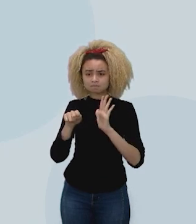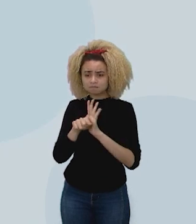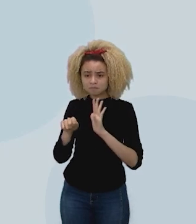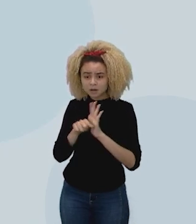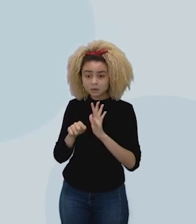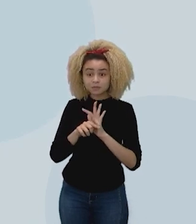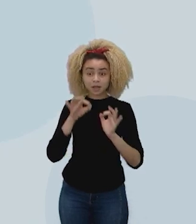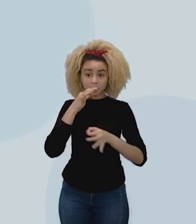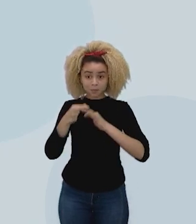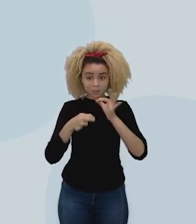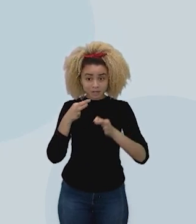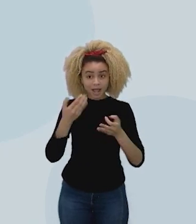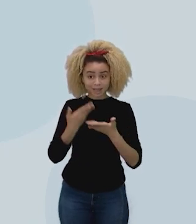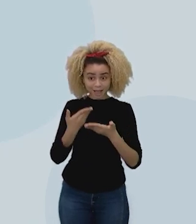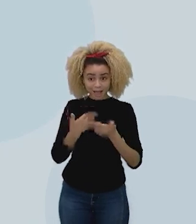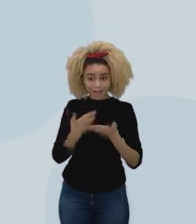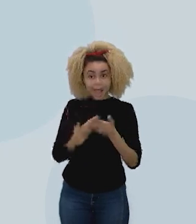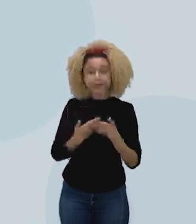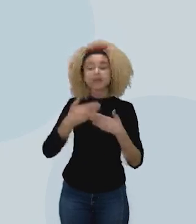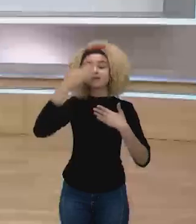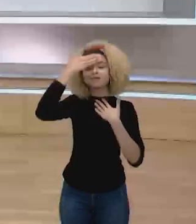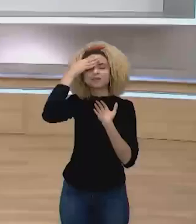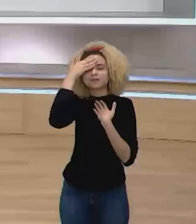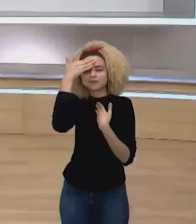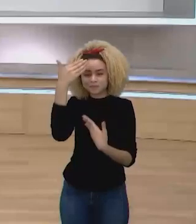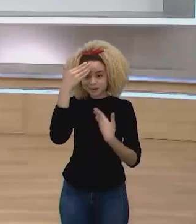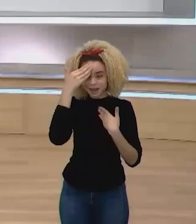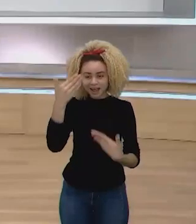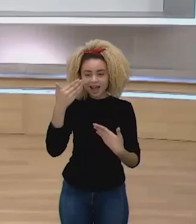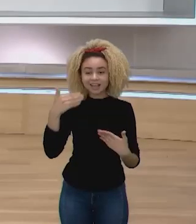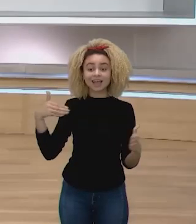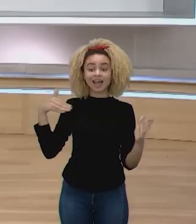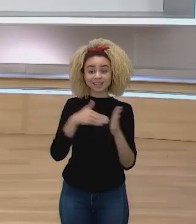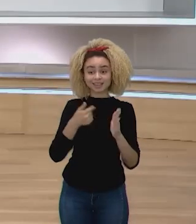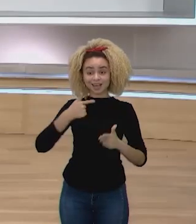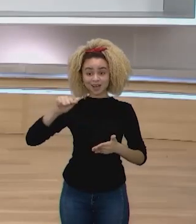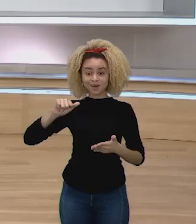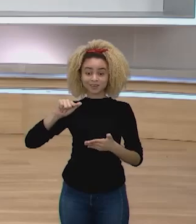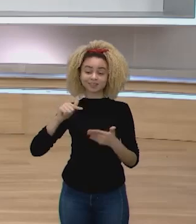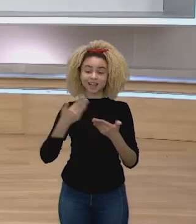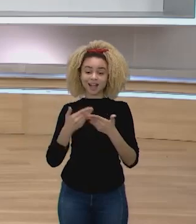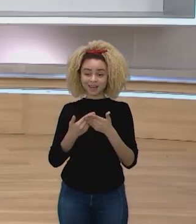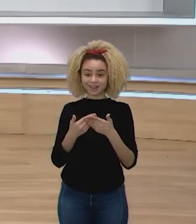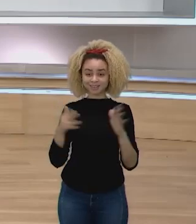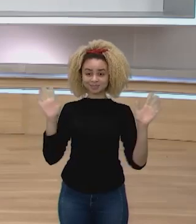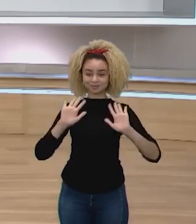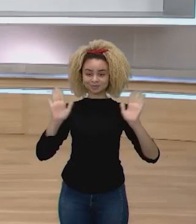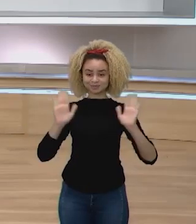acabaram de assistir, tá bom? Muito obrigada a todos e até a próxima aula. A gente se vê.